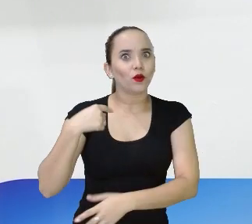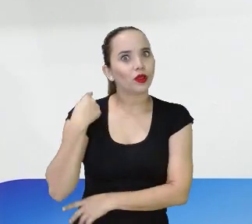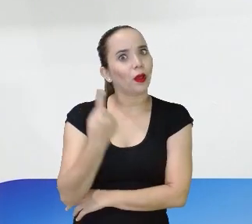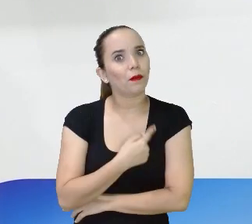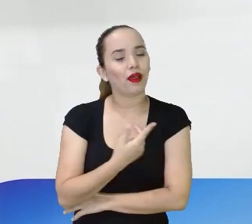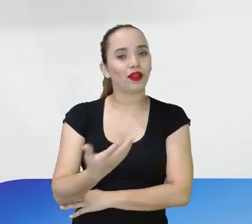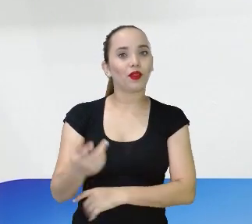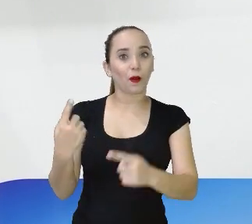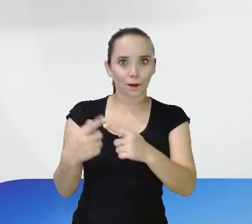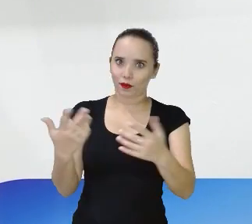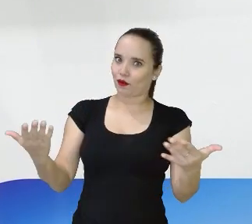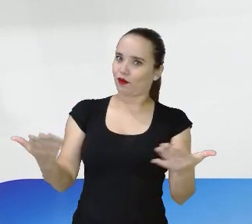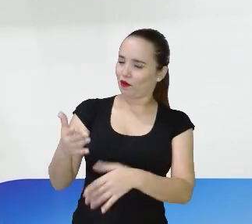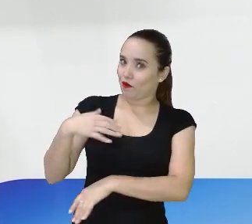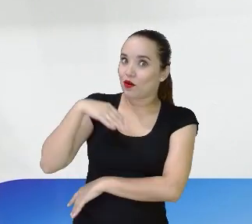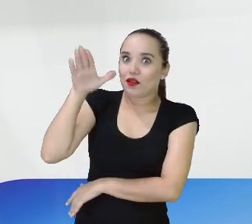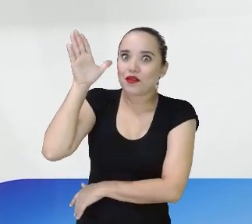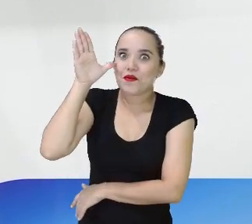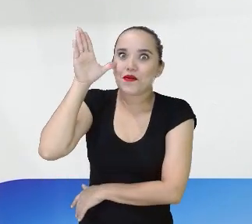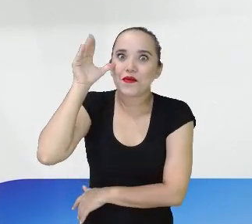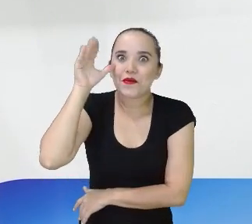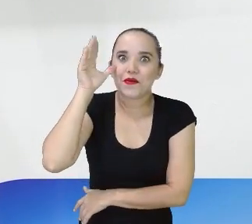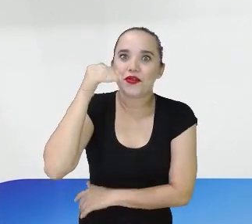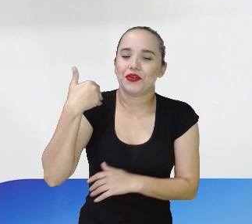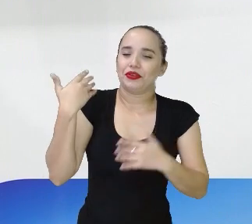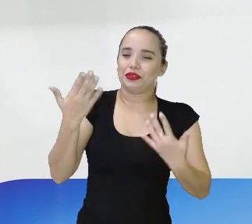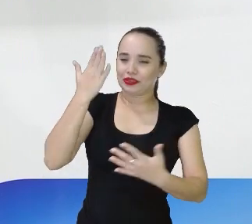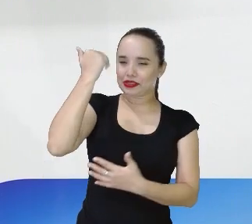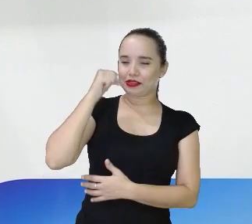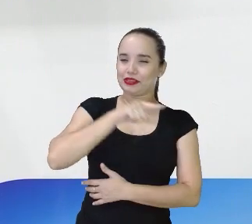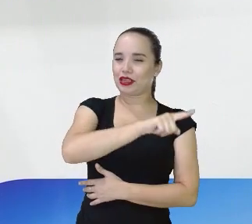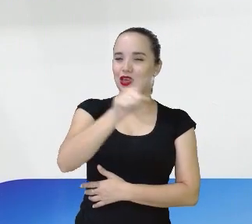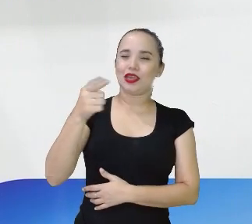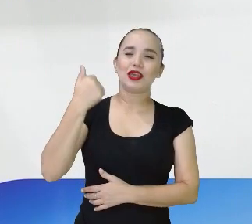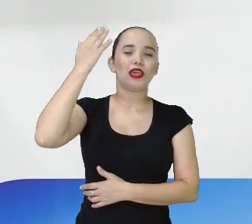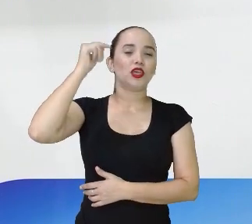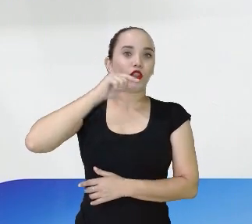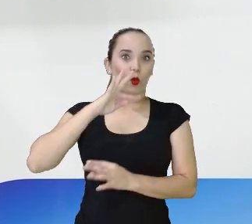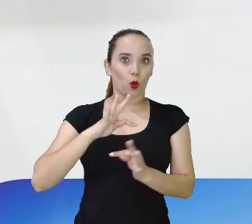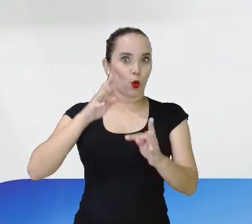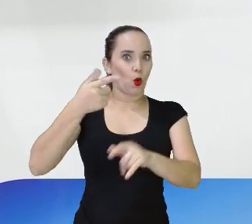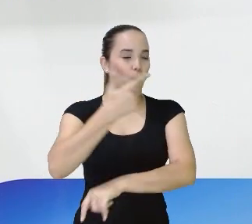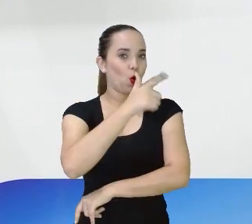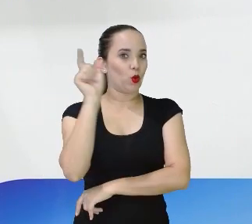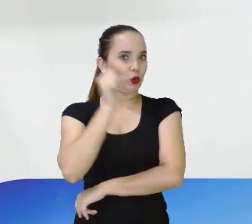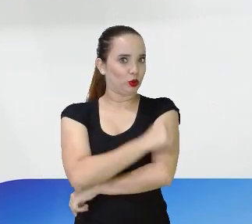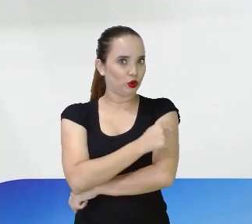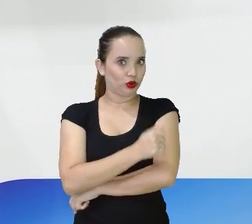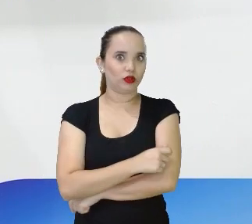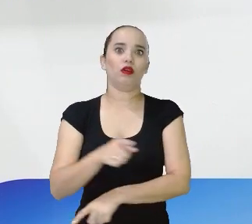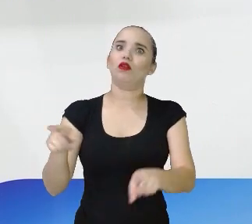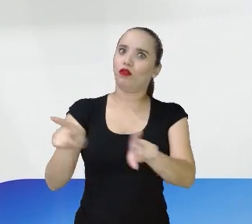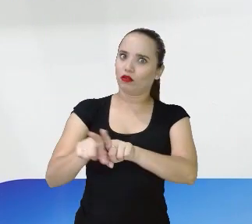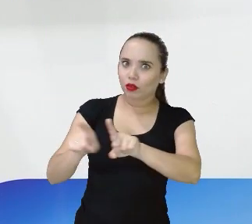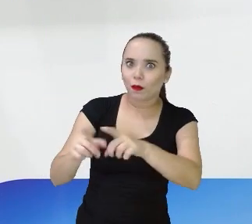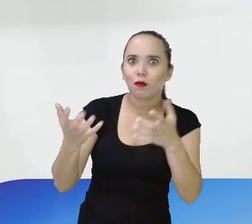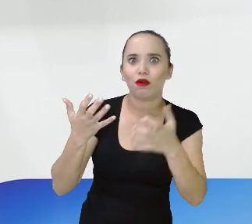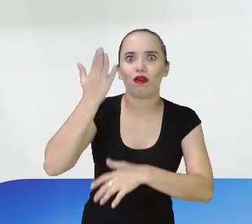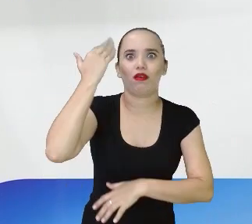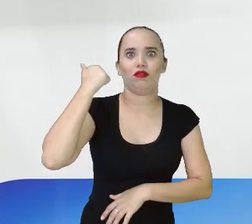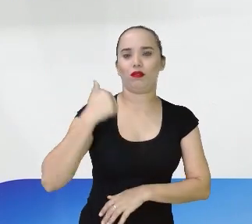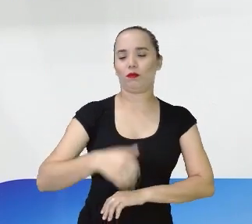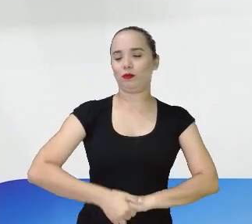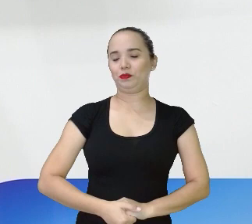agora nós ficamos curiosos. E eu tenho certeza que os outros estudantes que estão aí no chat também ficaram. Querem